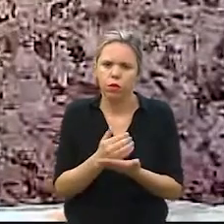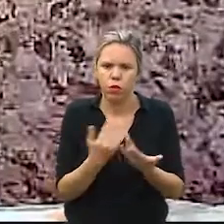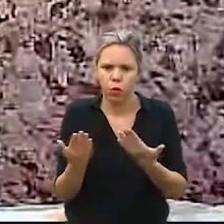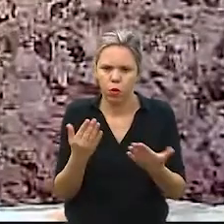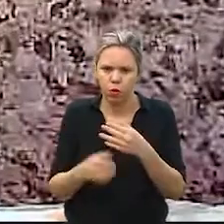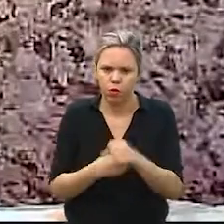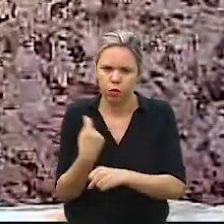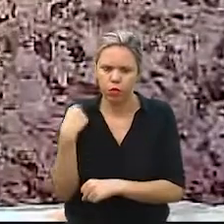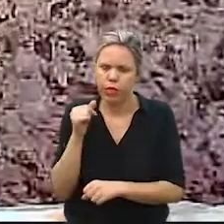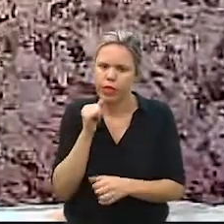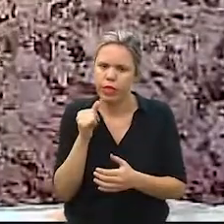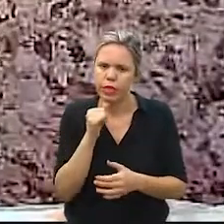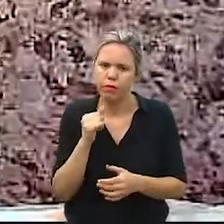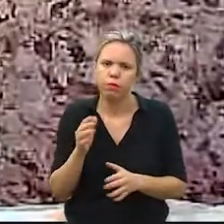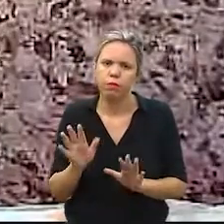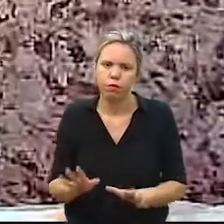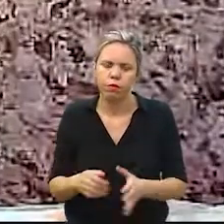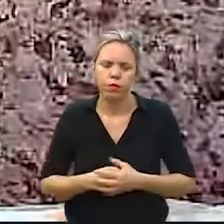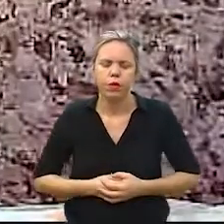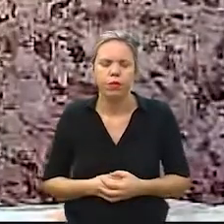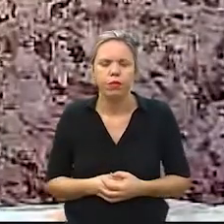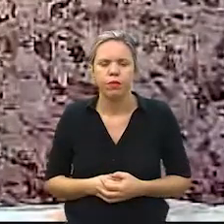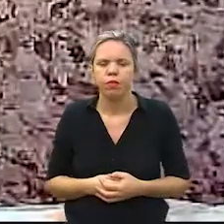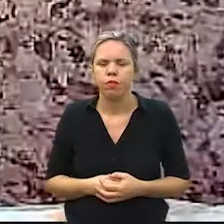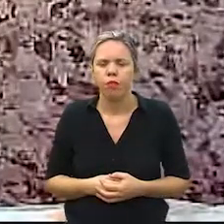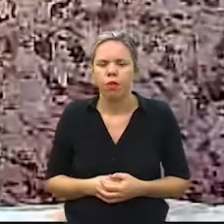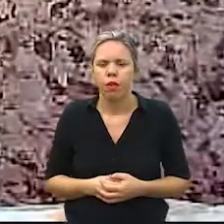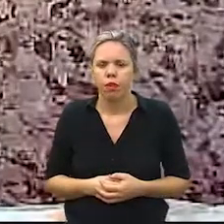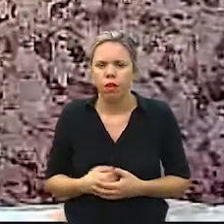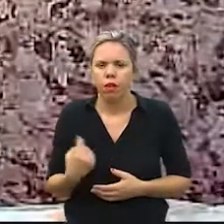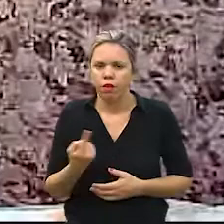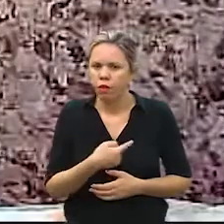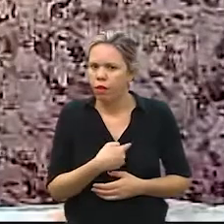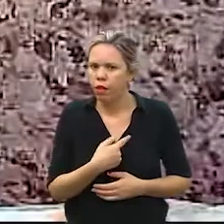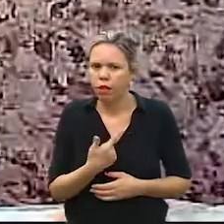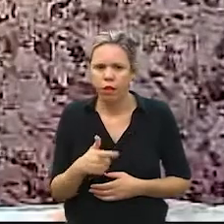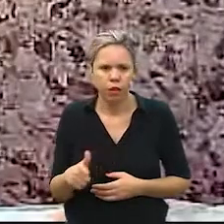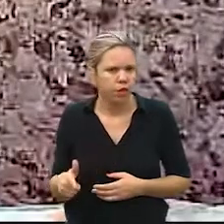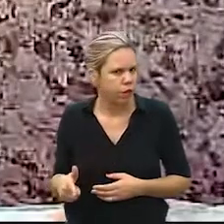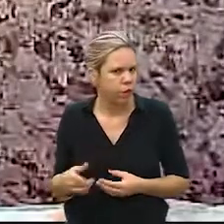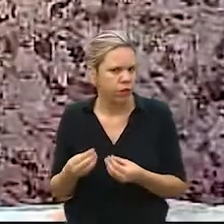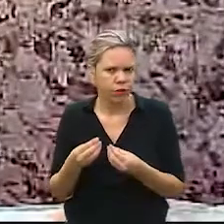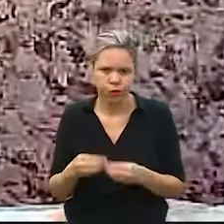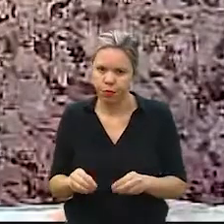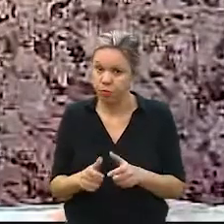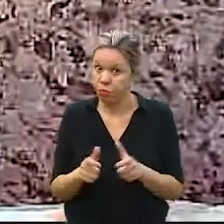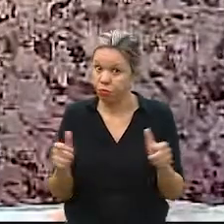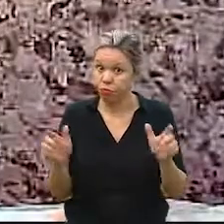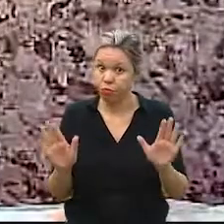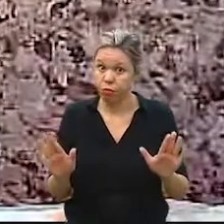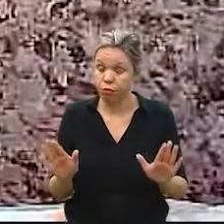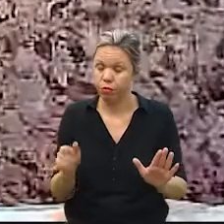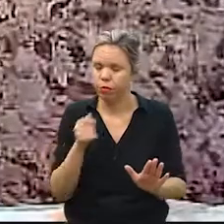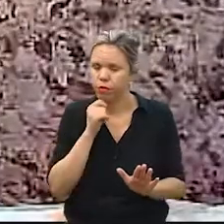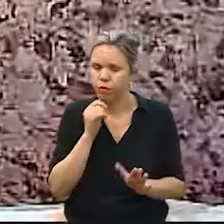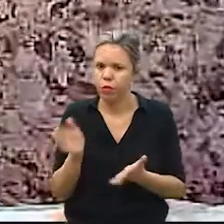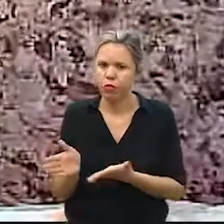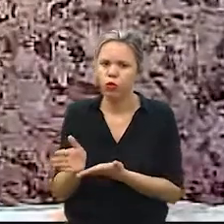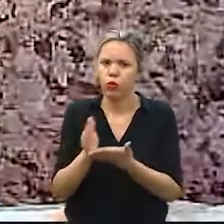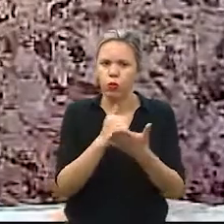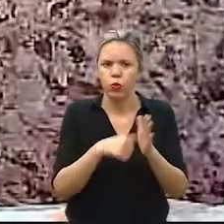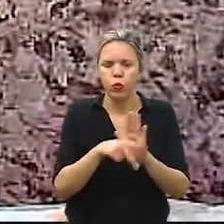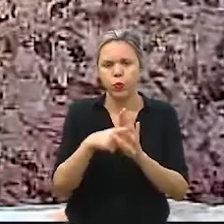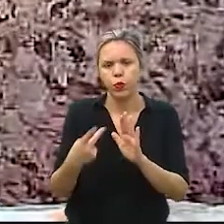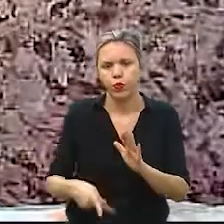passado. Então, felizmente, nós não tivemos um impacto grande na arrecadação